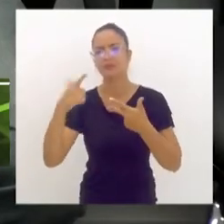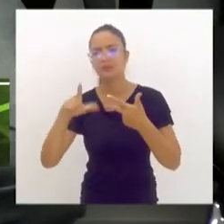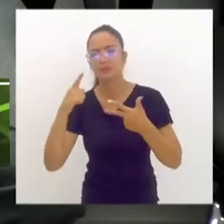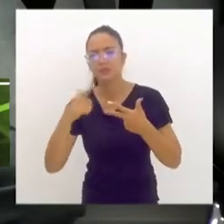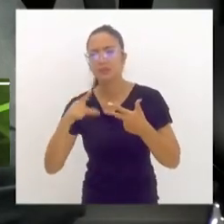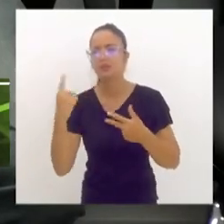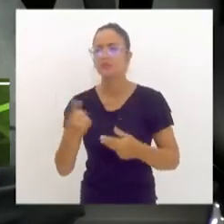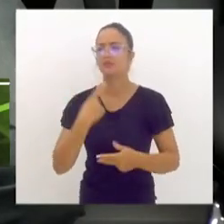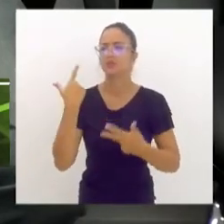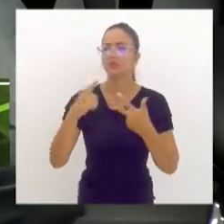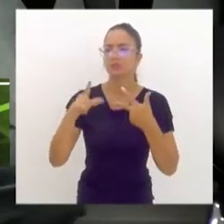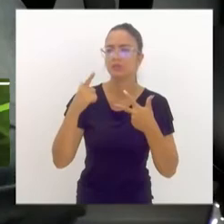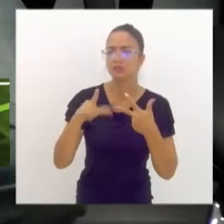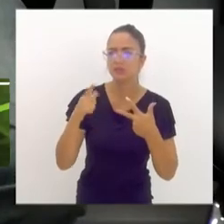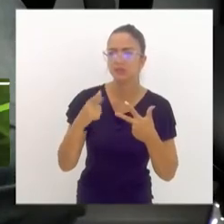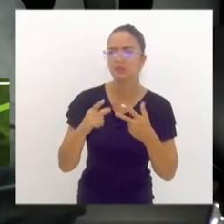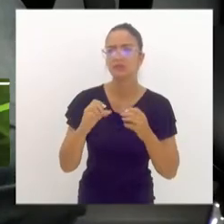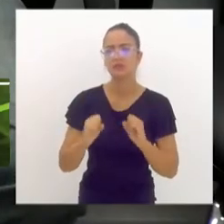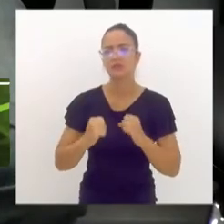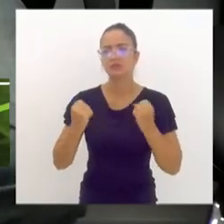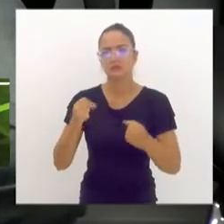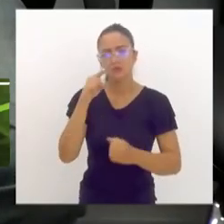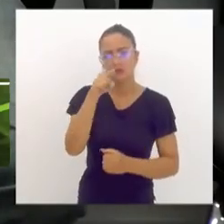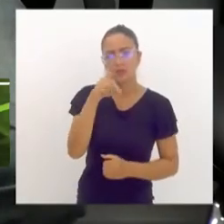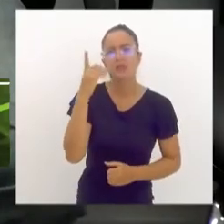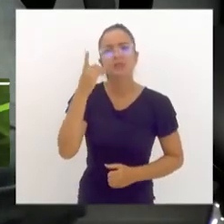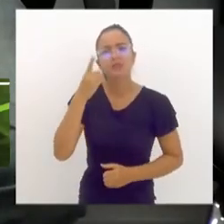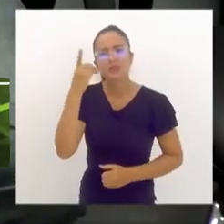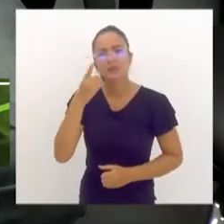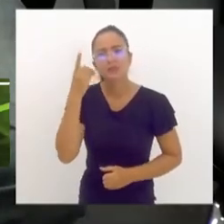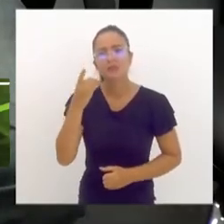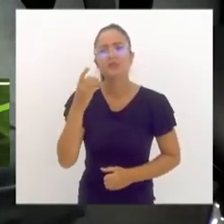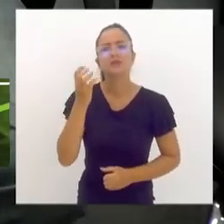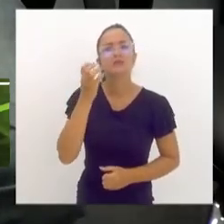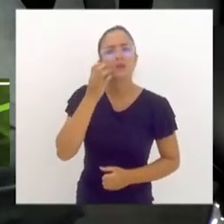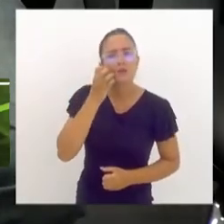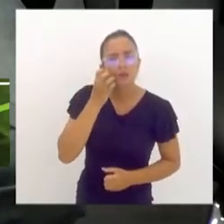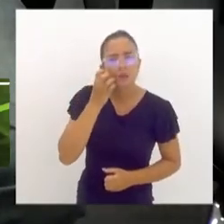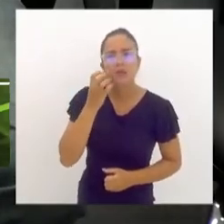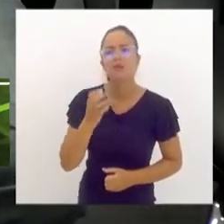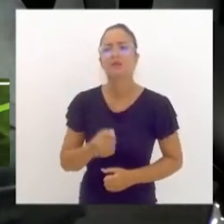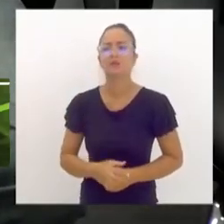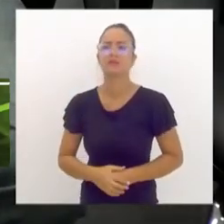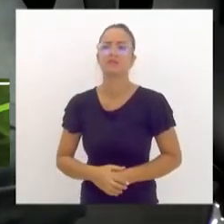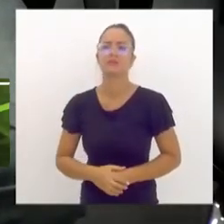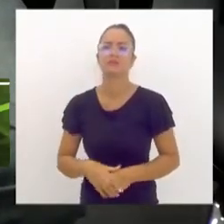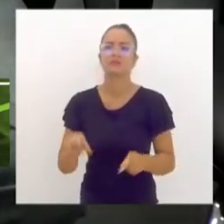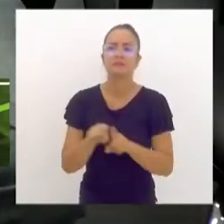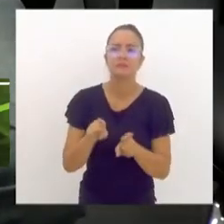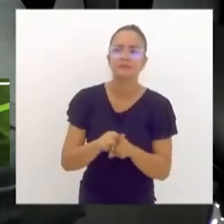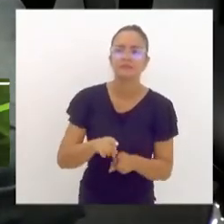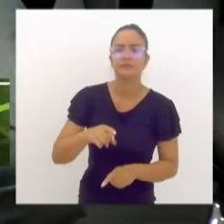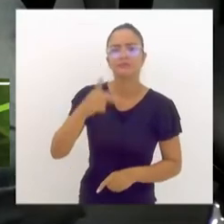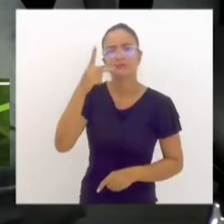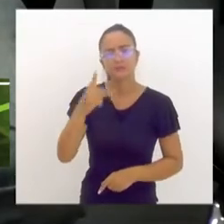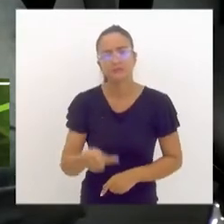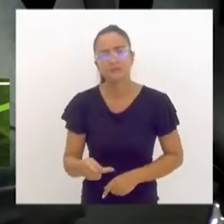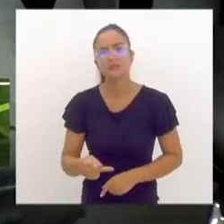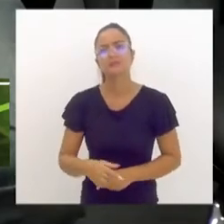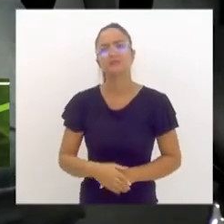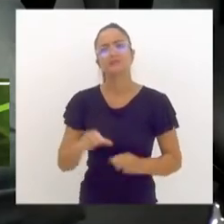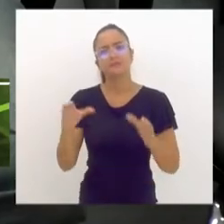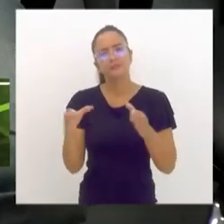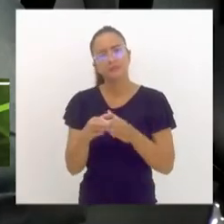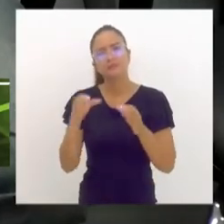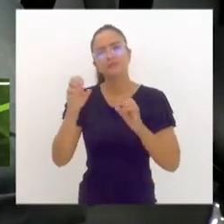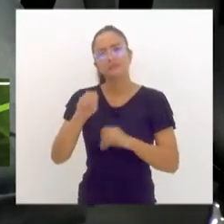principalmente através do professor, do deputado Valdeir Carneiro e do presidente da Comissão de